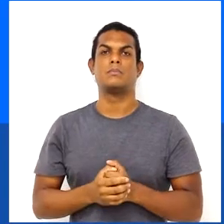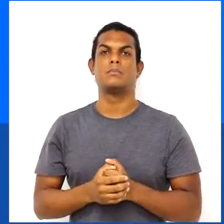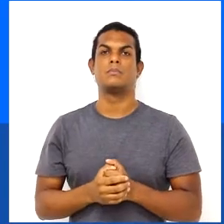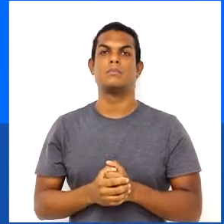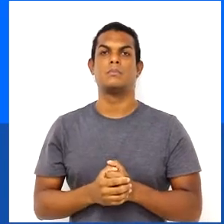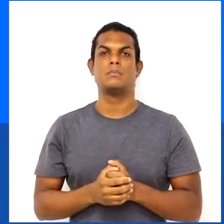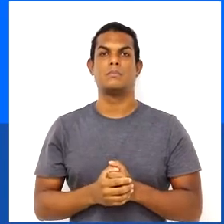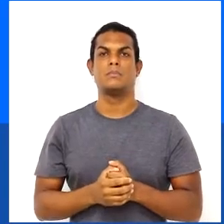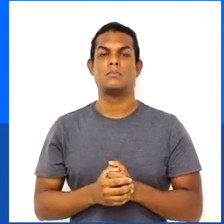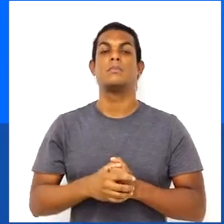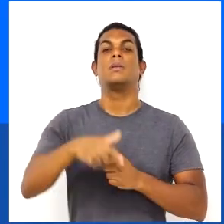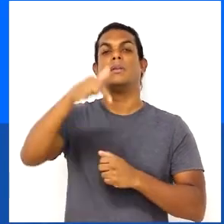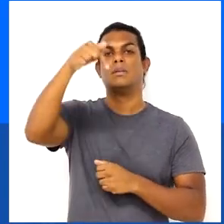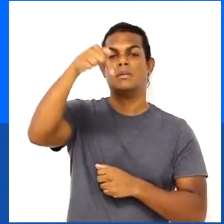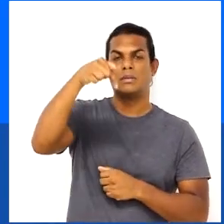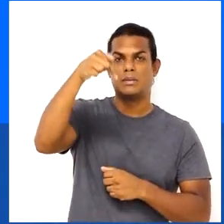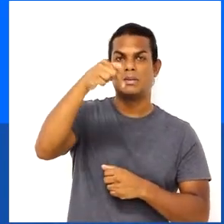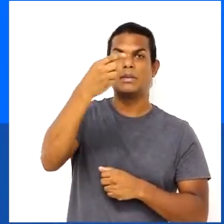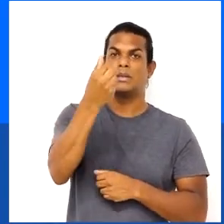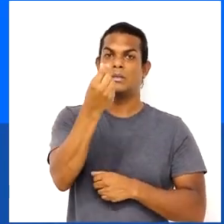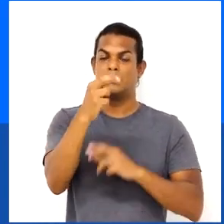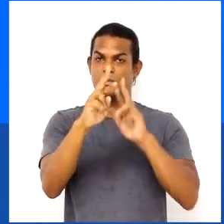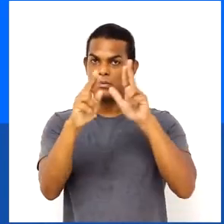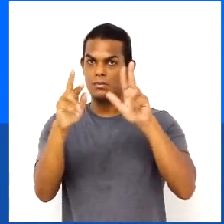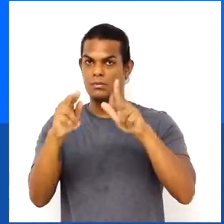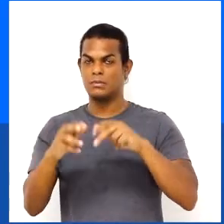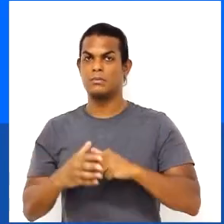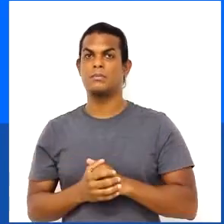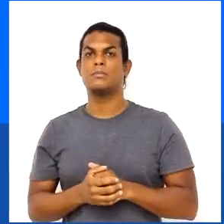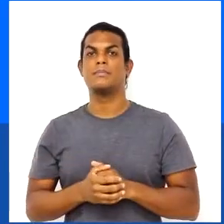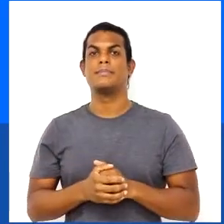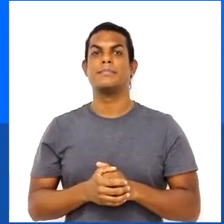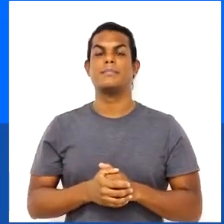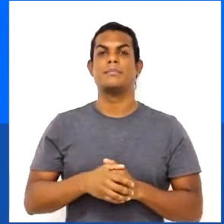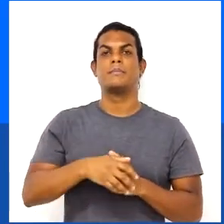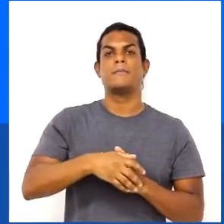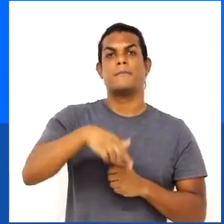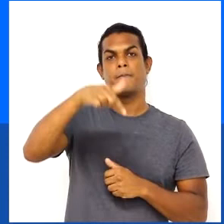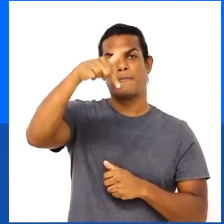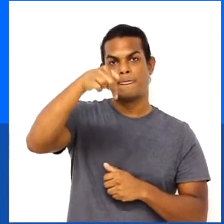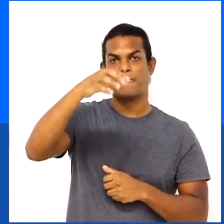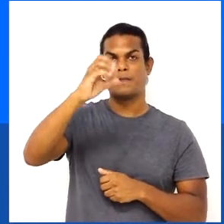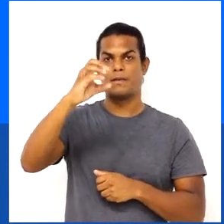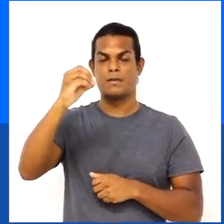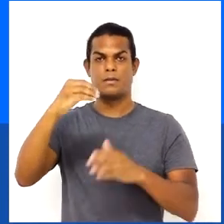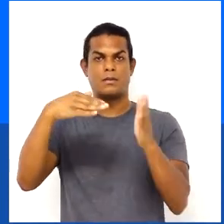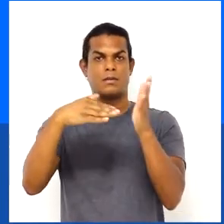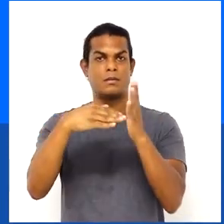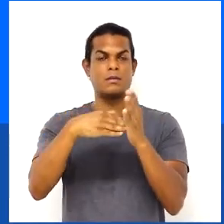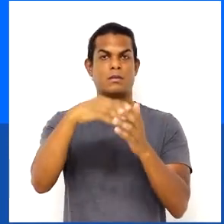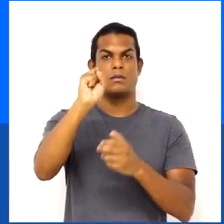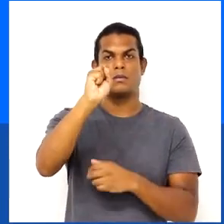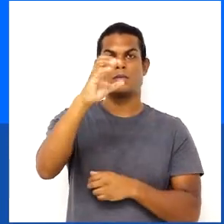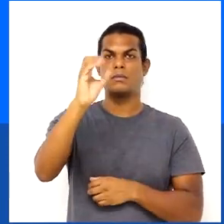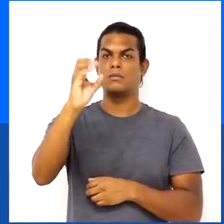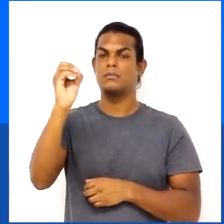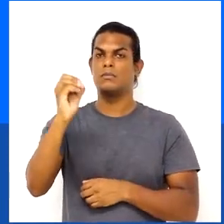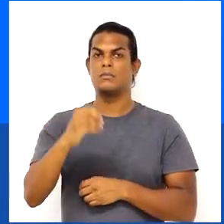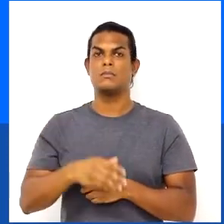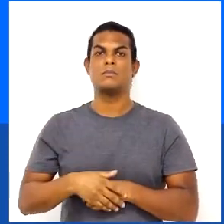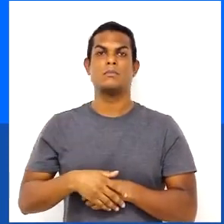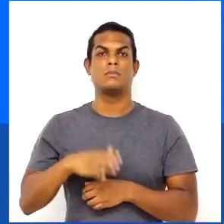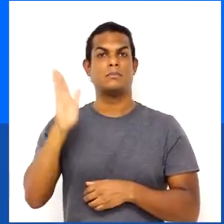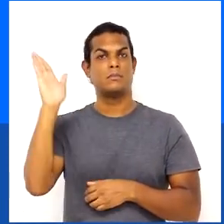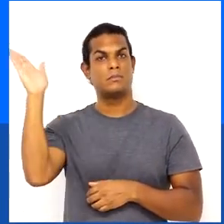7 preços indicados. A terceira linha, 700 a 800 reais, correspondente a